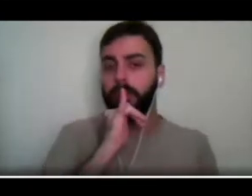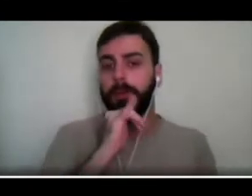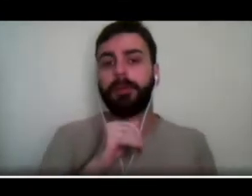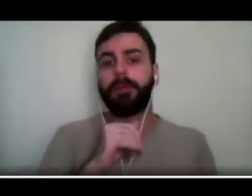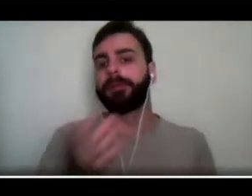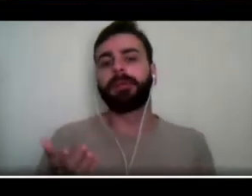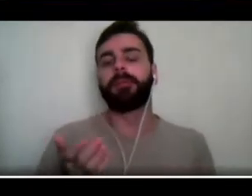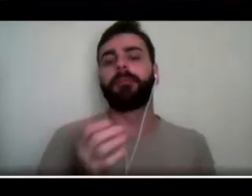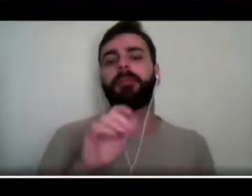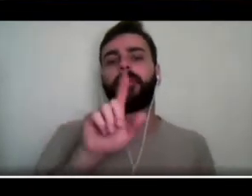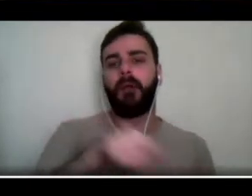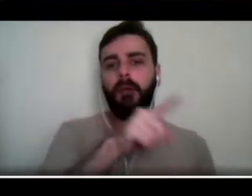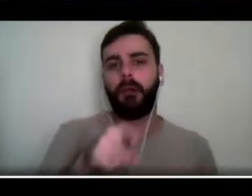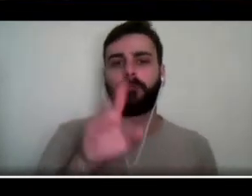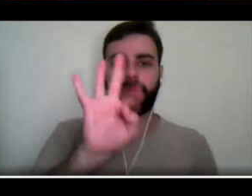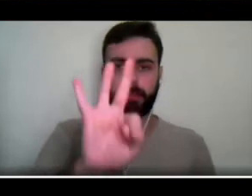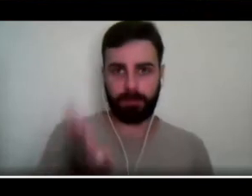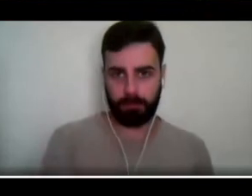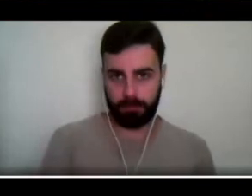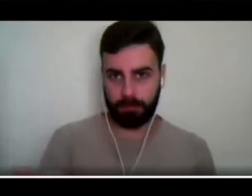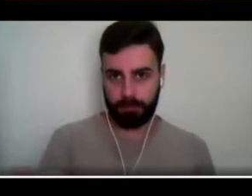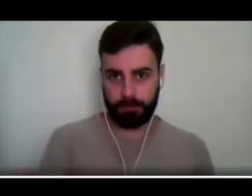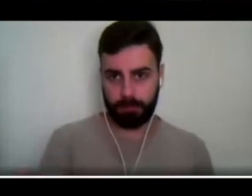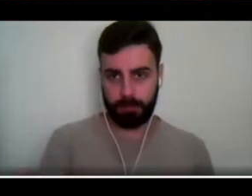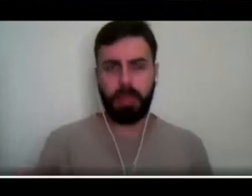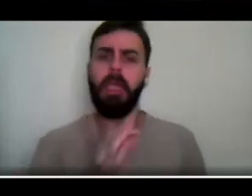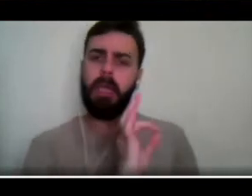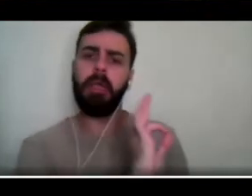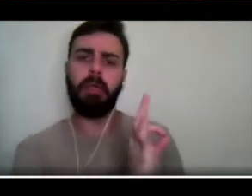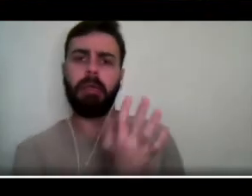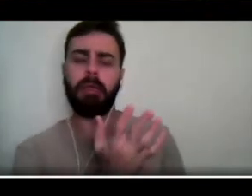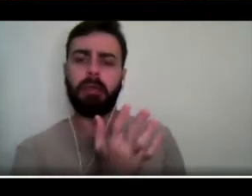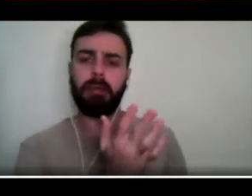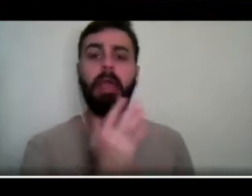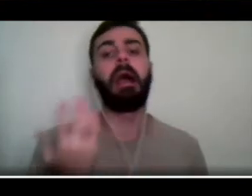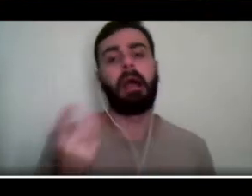onde alfa é constante. Sim, a aceleração varia no tempo.